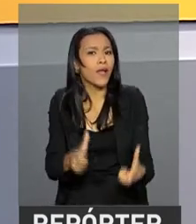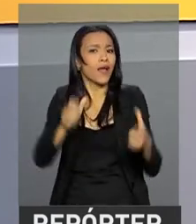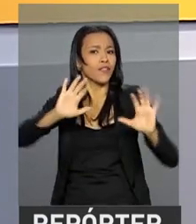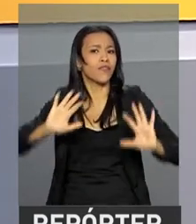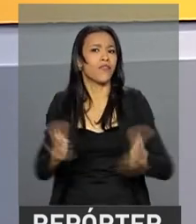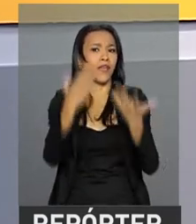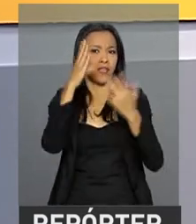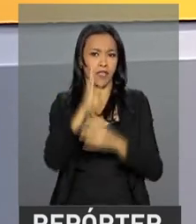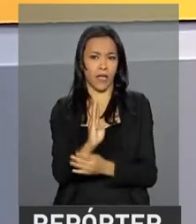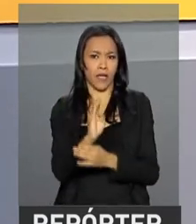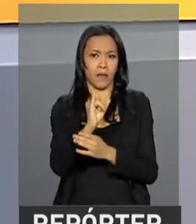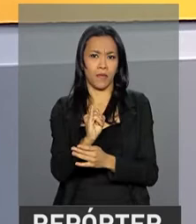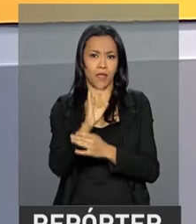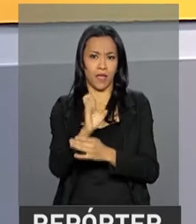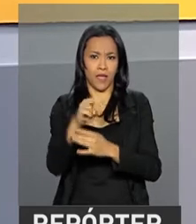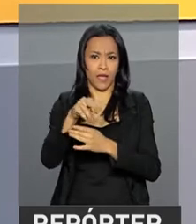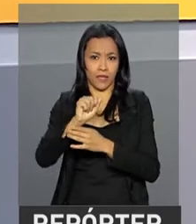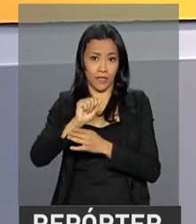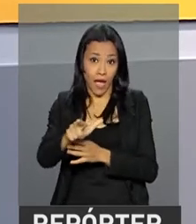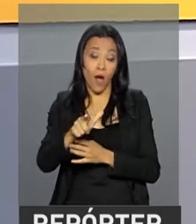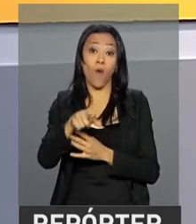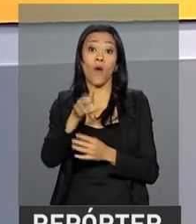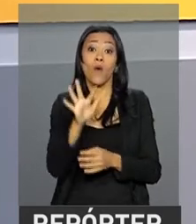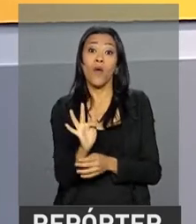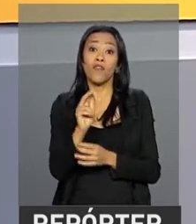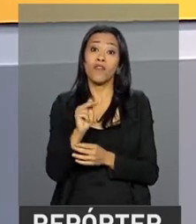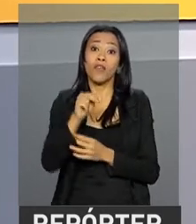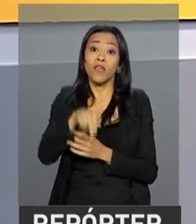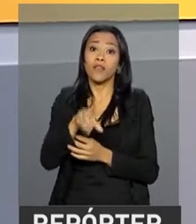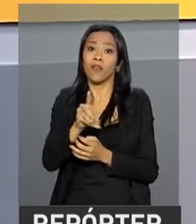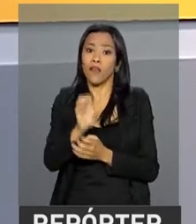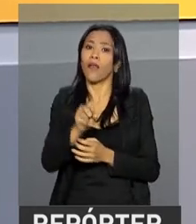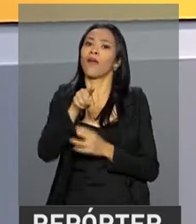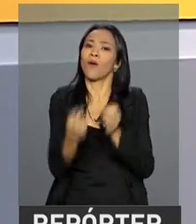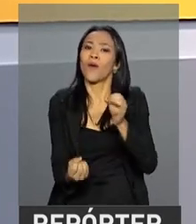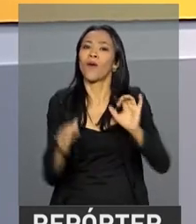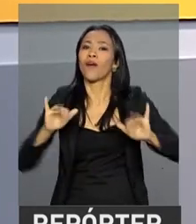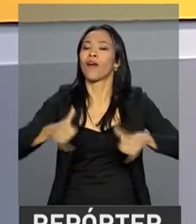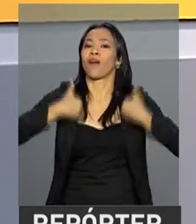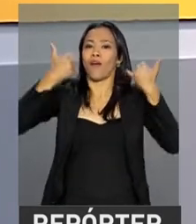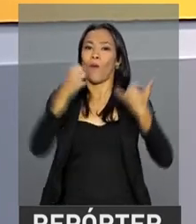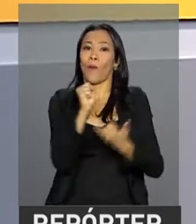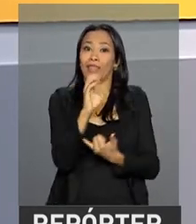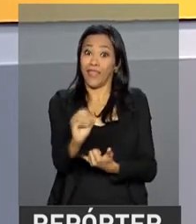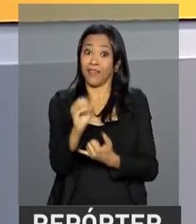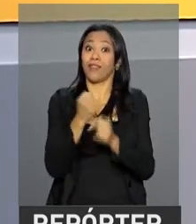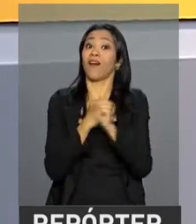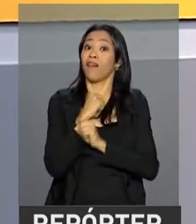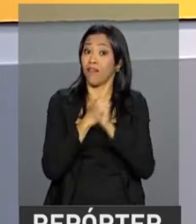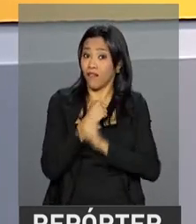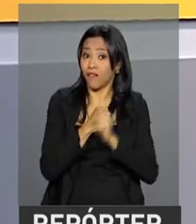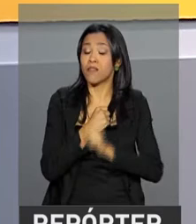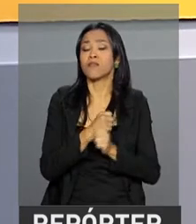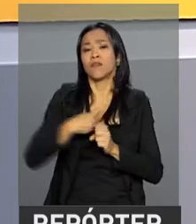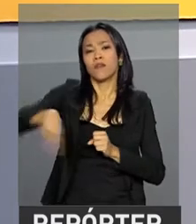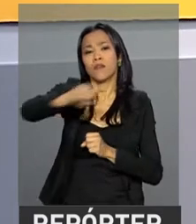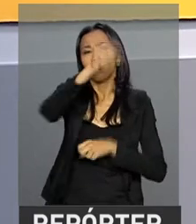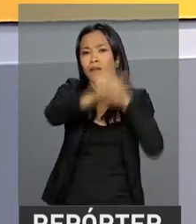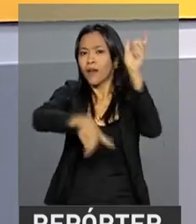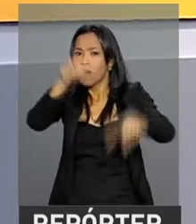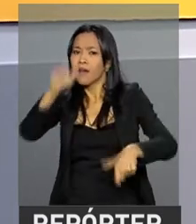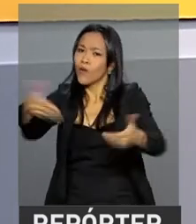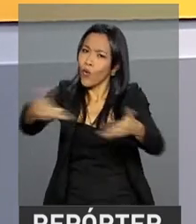festa. O FNDE está comemorando 80 anos do Programa Nacional do Livro Didático. Leitores e autores